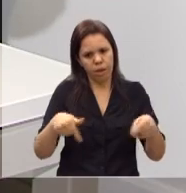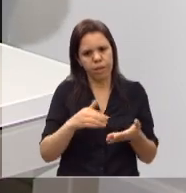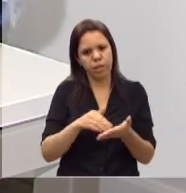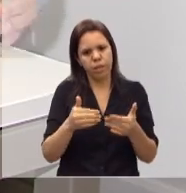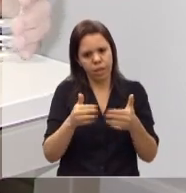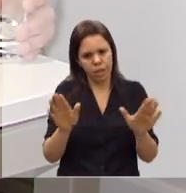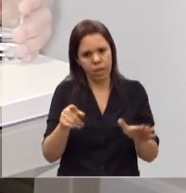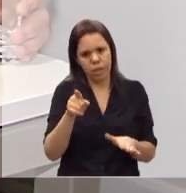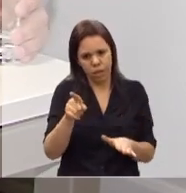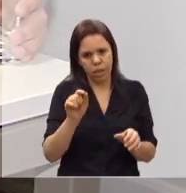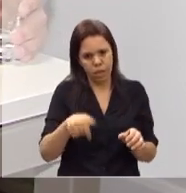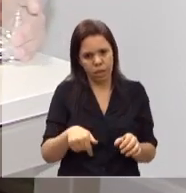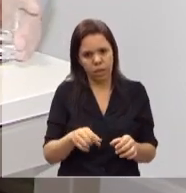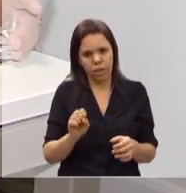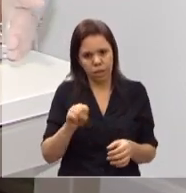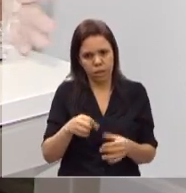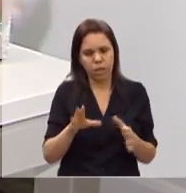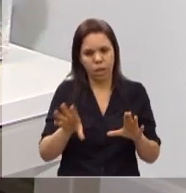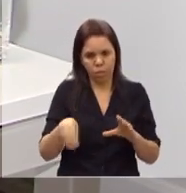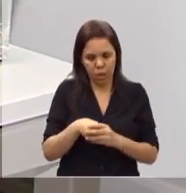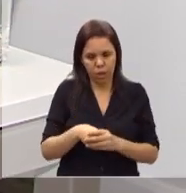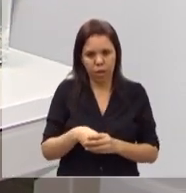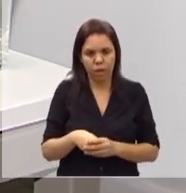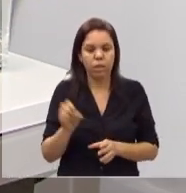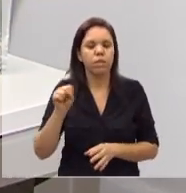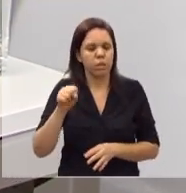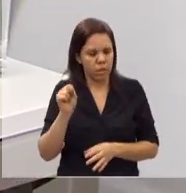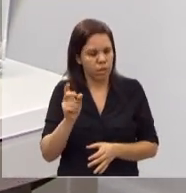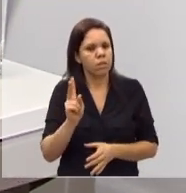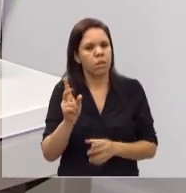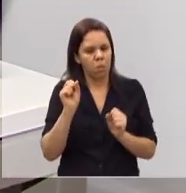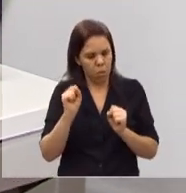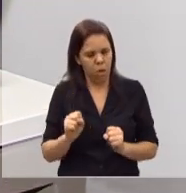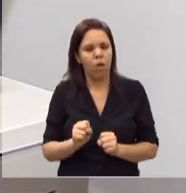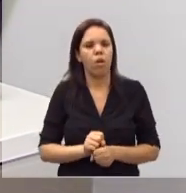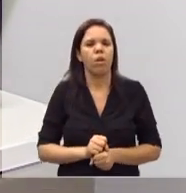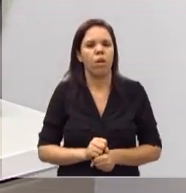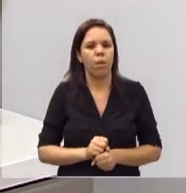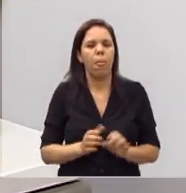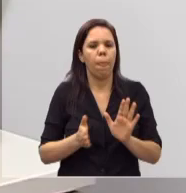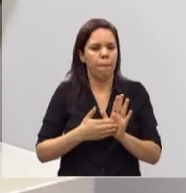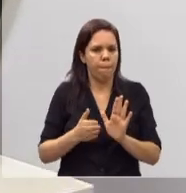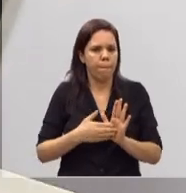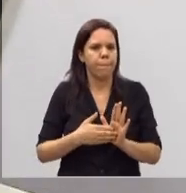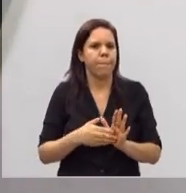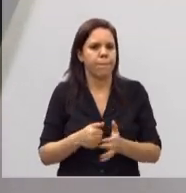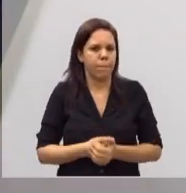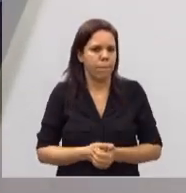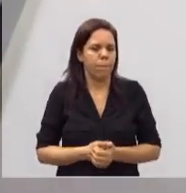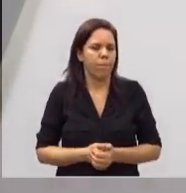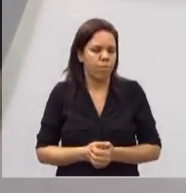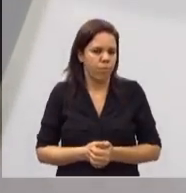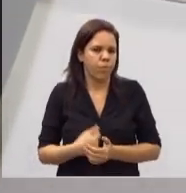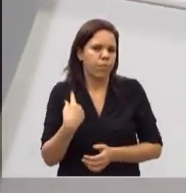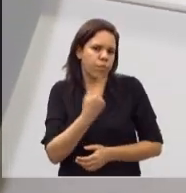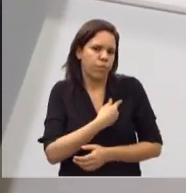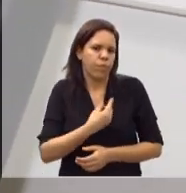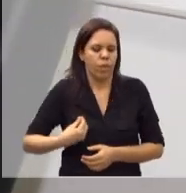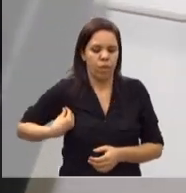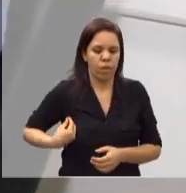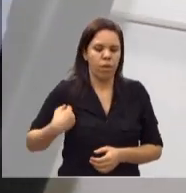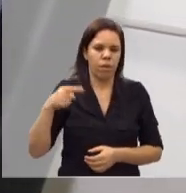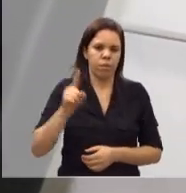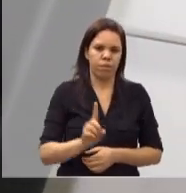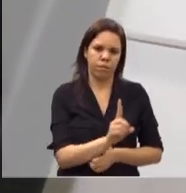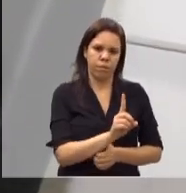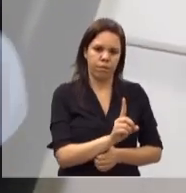estar sempre aberto aqui para agregar? Sem dúvida. Uma das proposições, a gente está aqui para